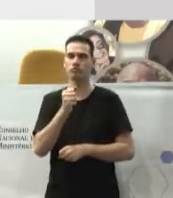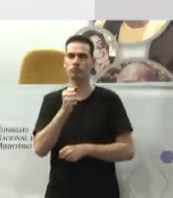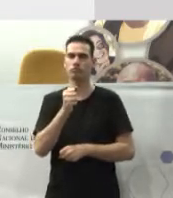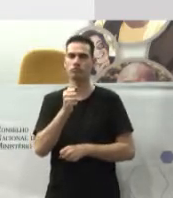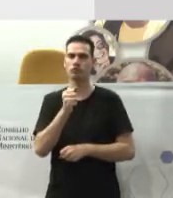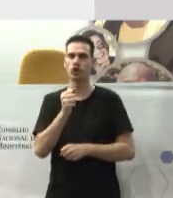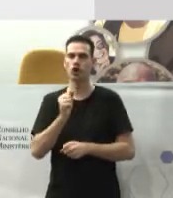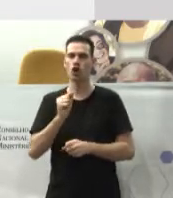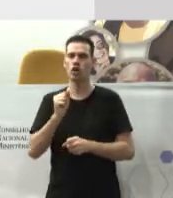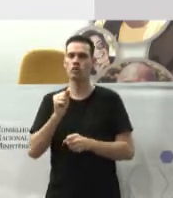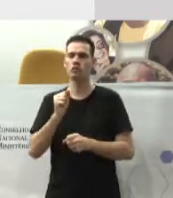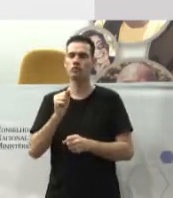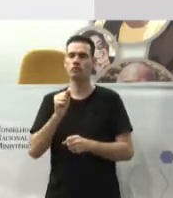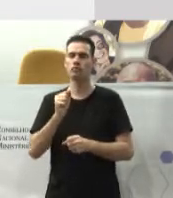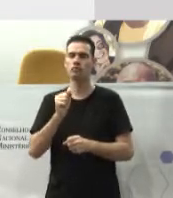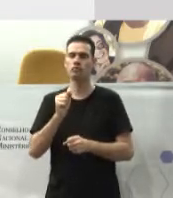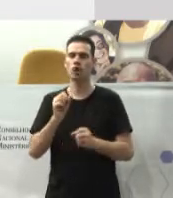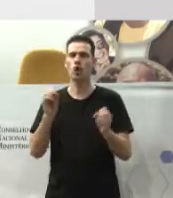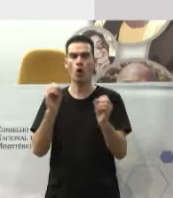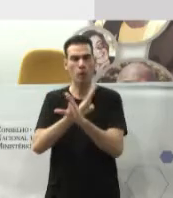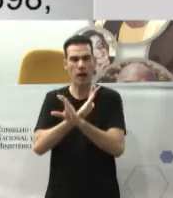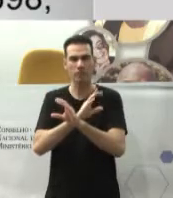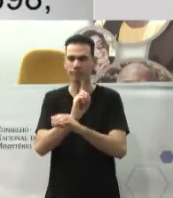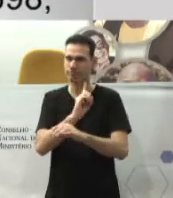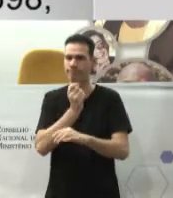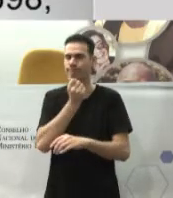Foi só até abril, então não tá completo.